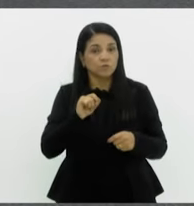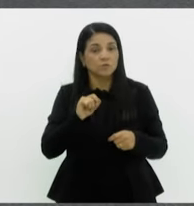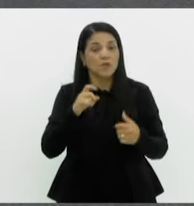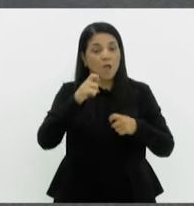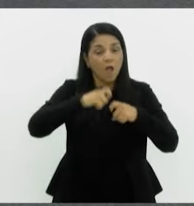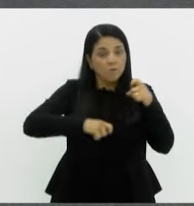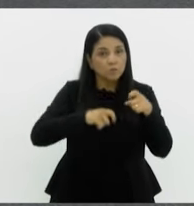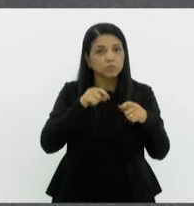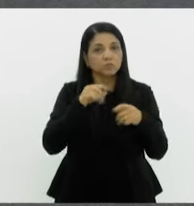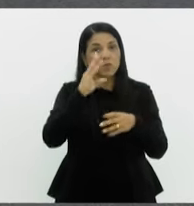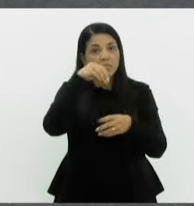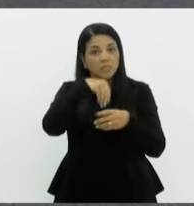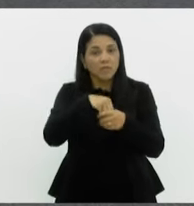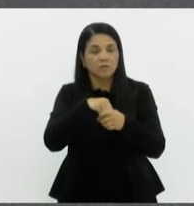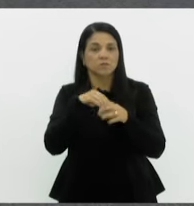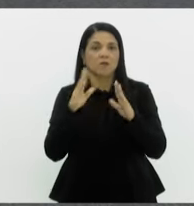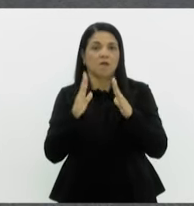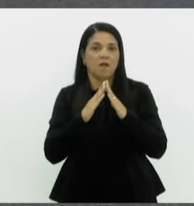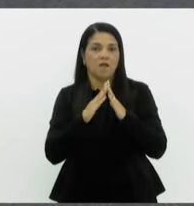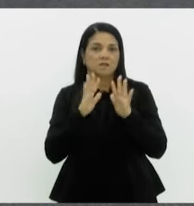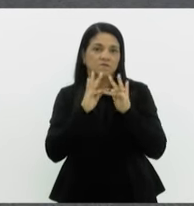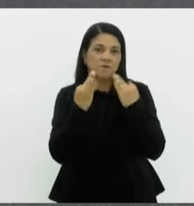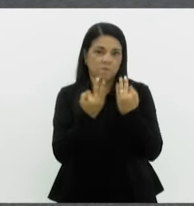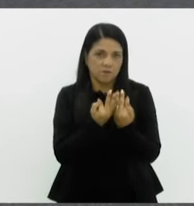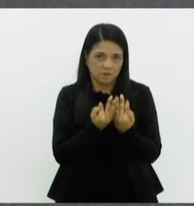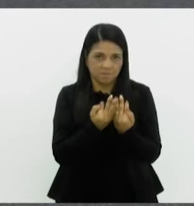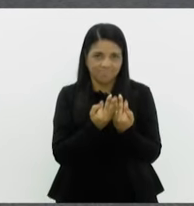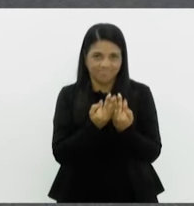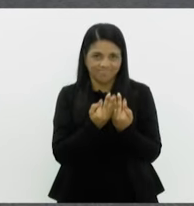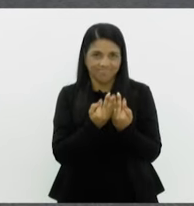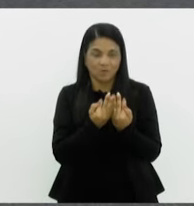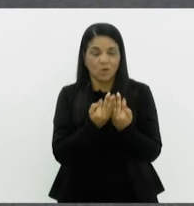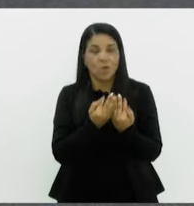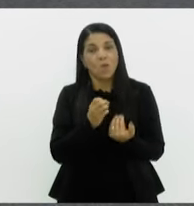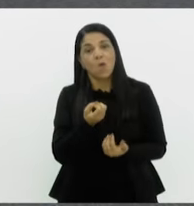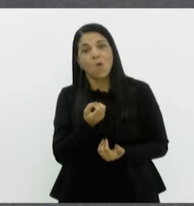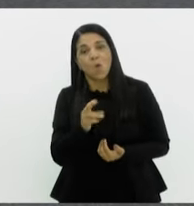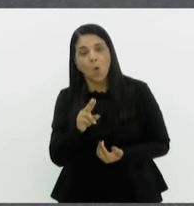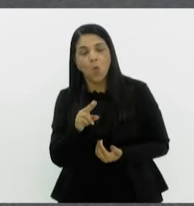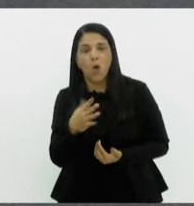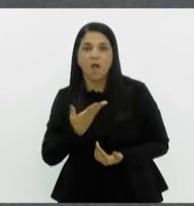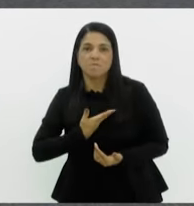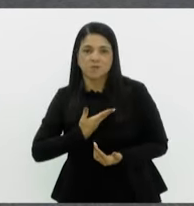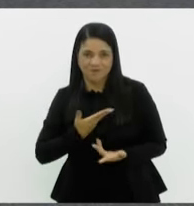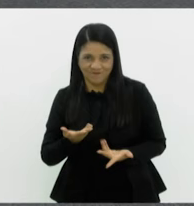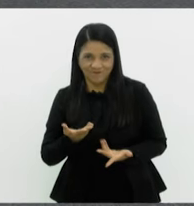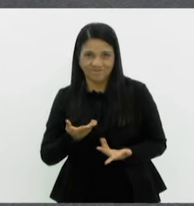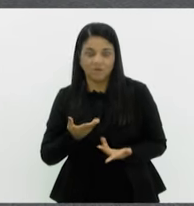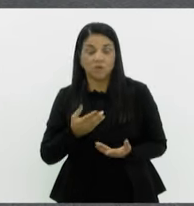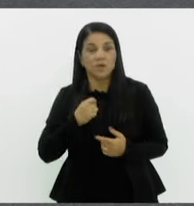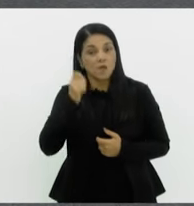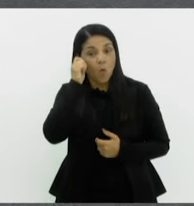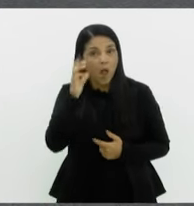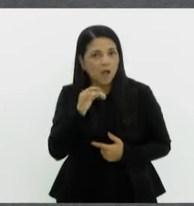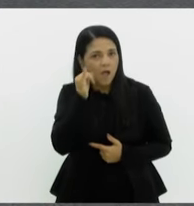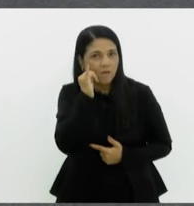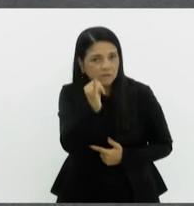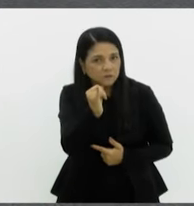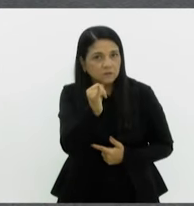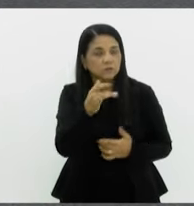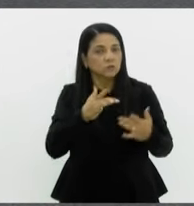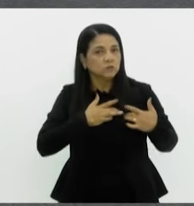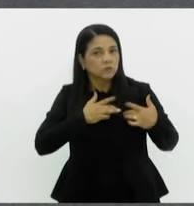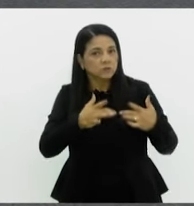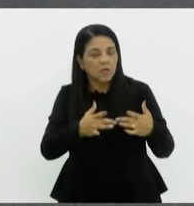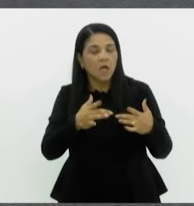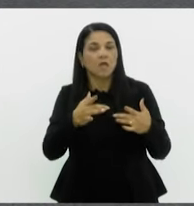por familiares ou conhecidos. Então, fica aqui o alerta, fica aqui a nossa solidariedade a todas as pessoas,